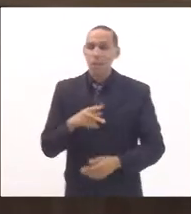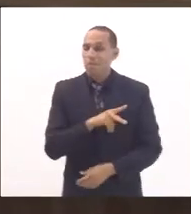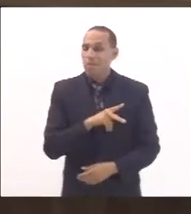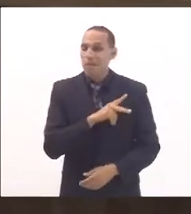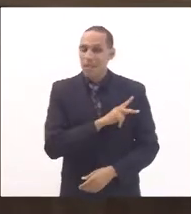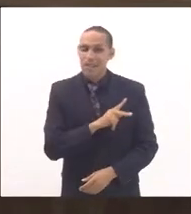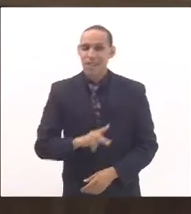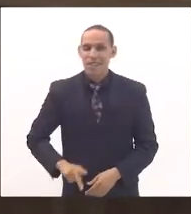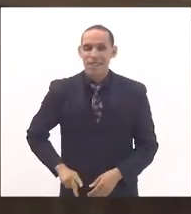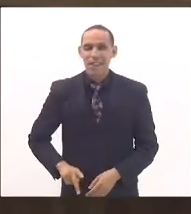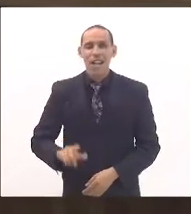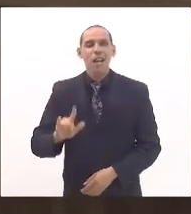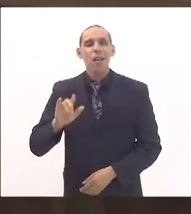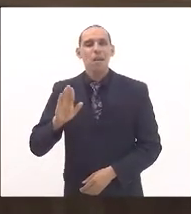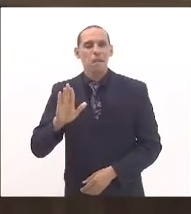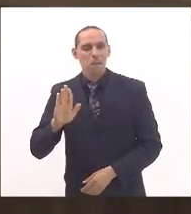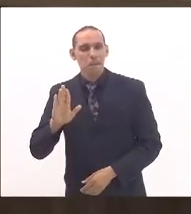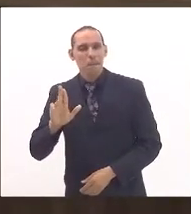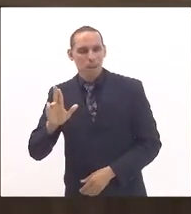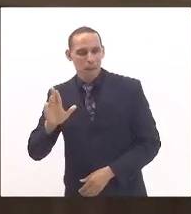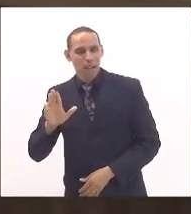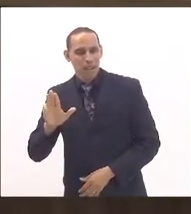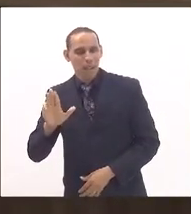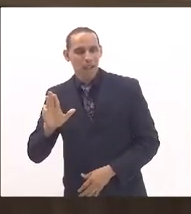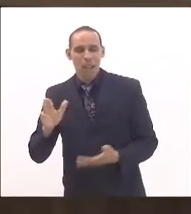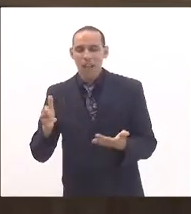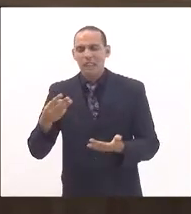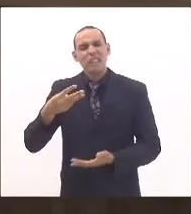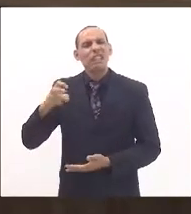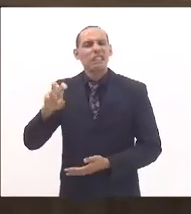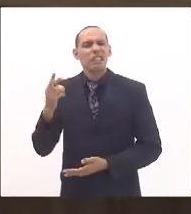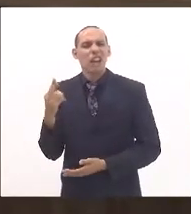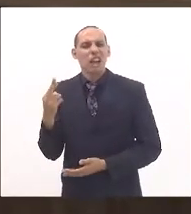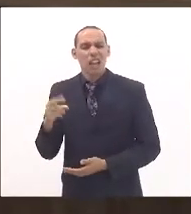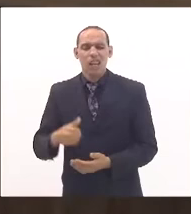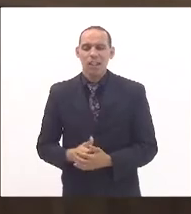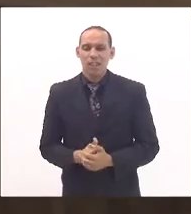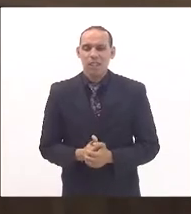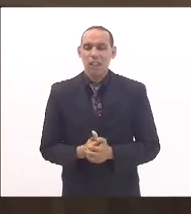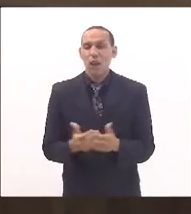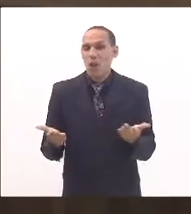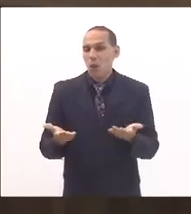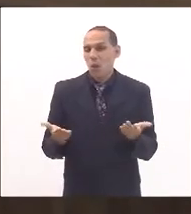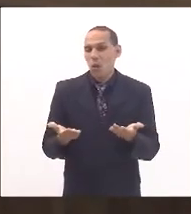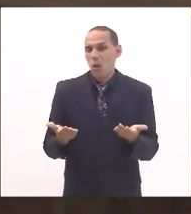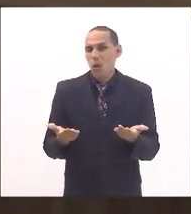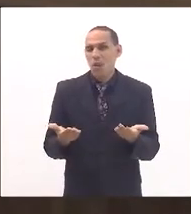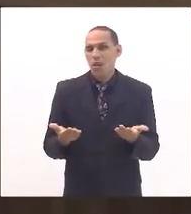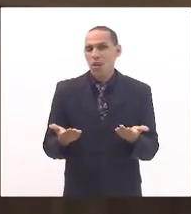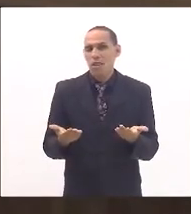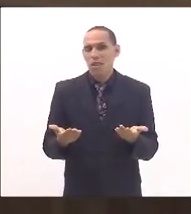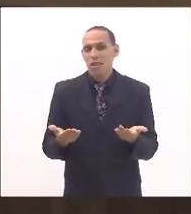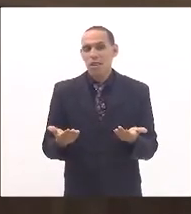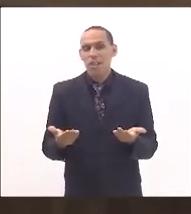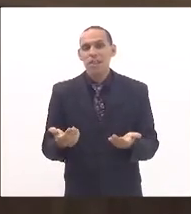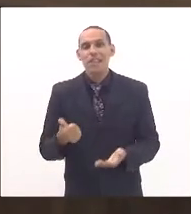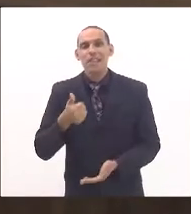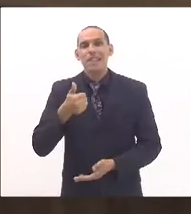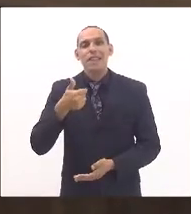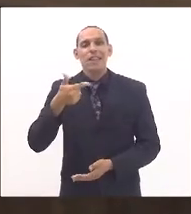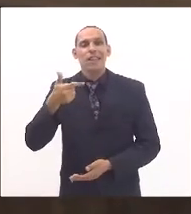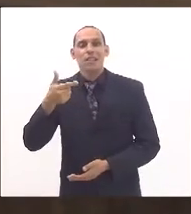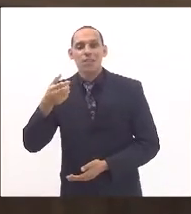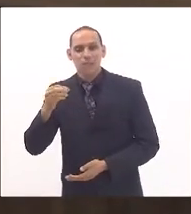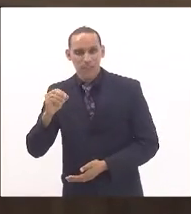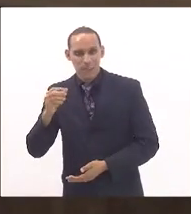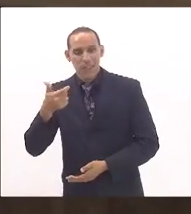era R$ 35,00, deputada Mônica Francisco. E hoje está no valor, na bagatela, de